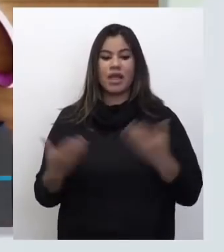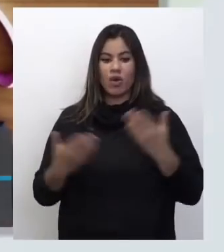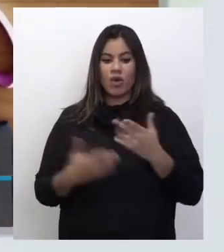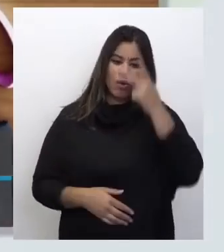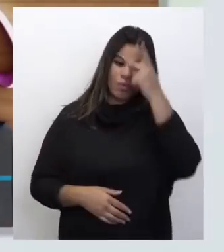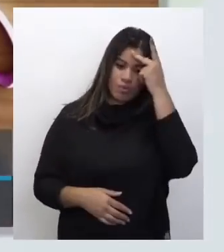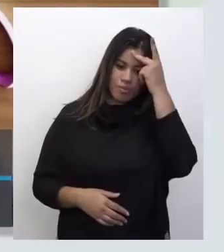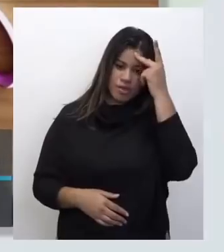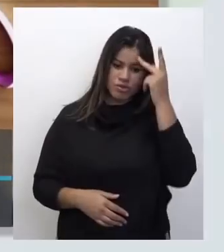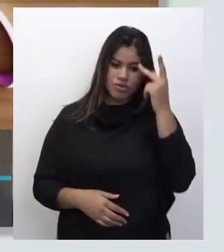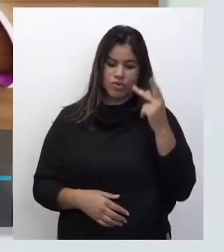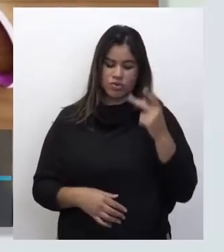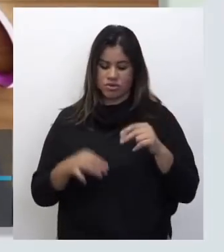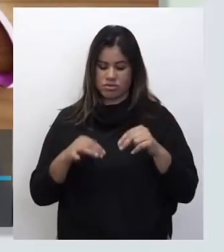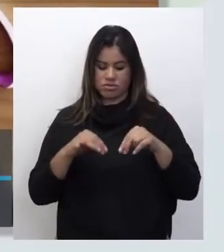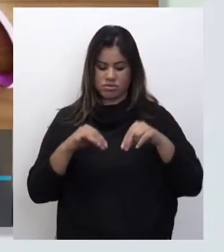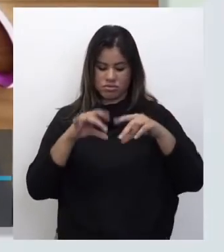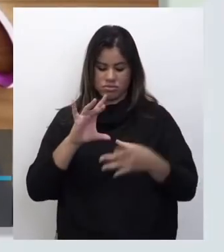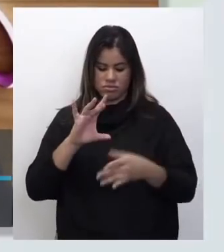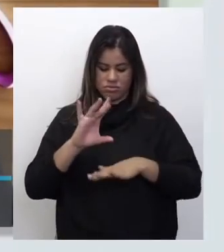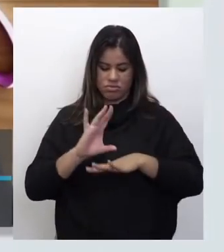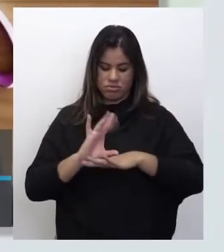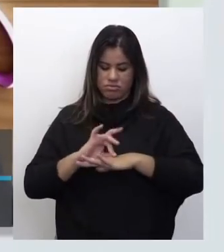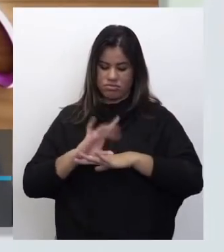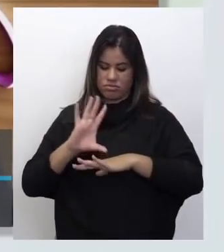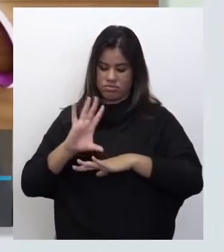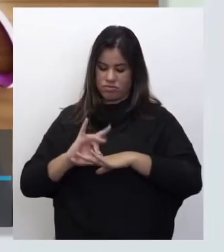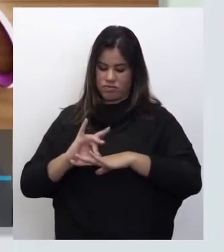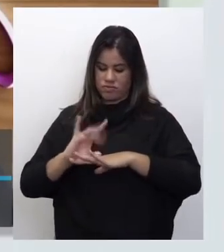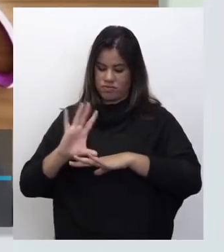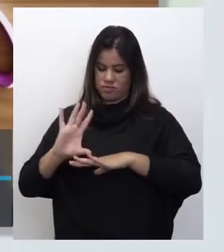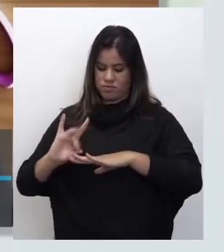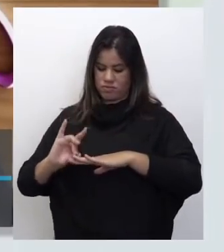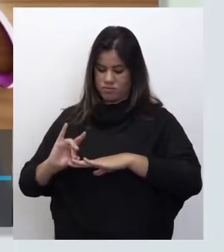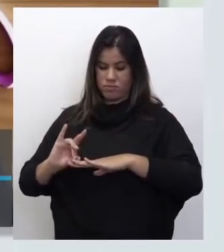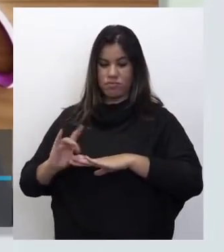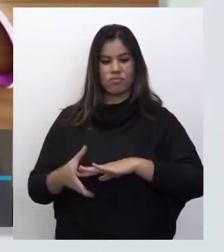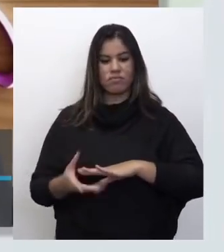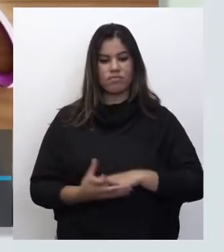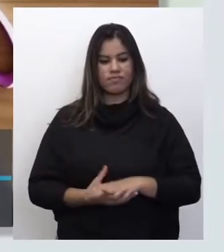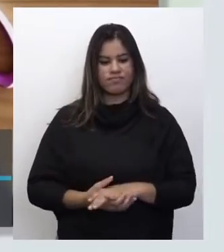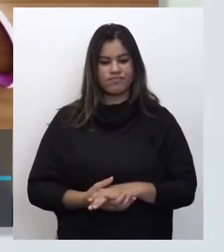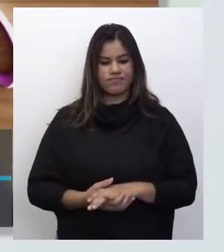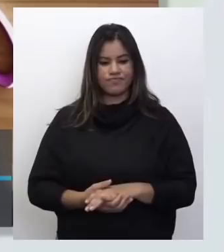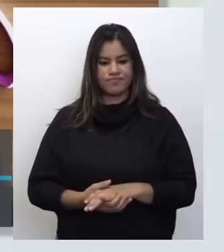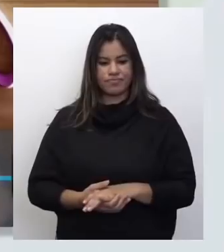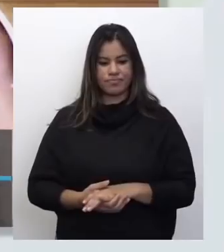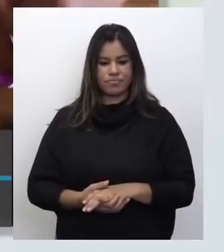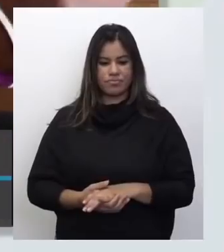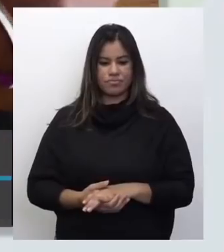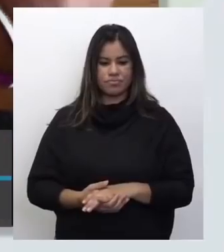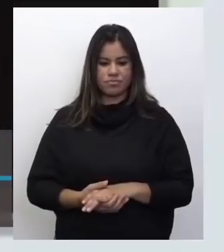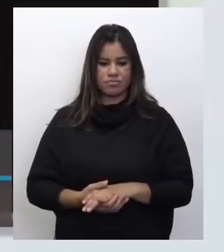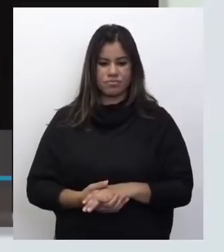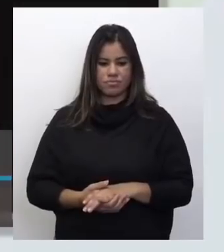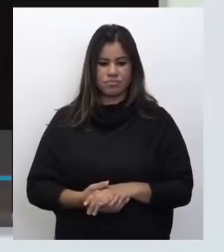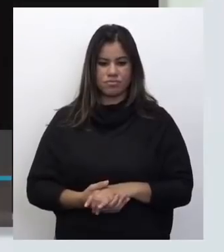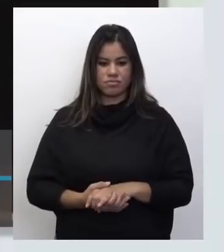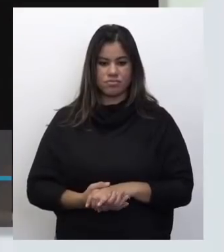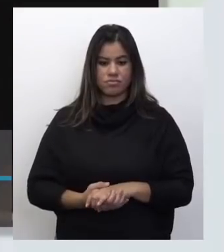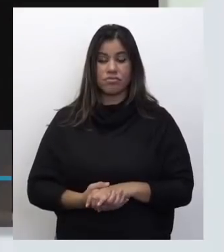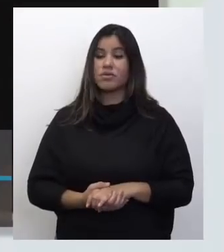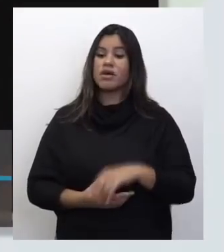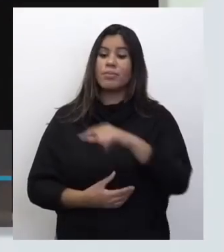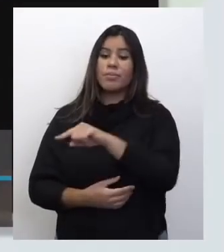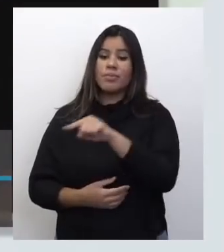Então vamos aqui, vou grudar essas pessoinhas no calçadão. E para vocês,